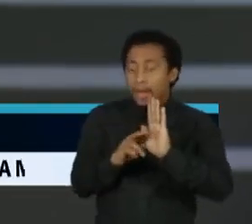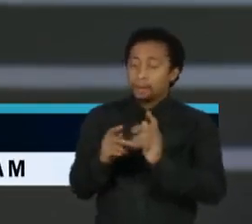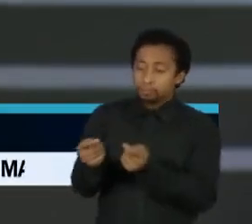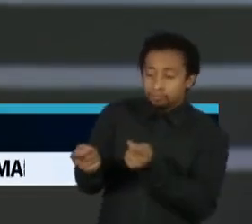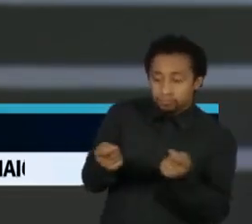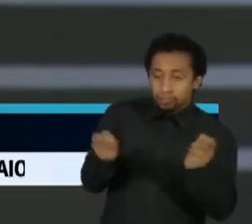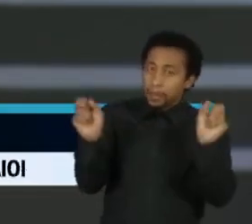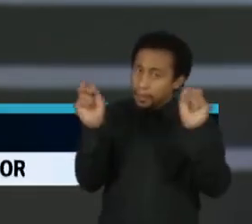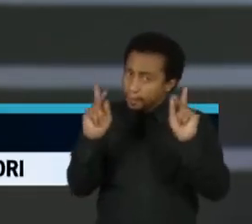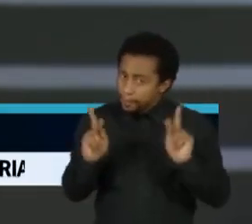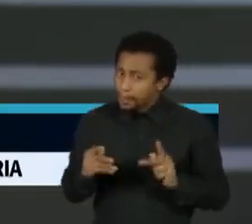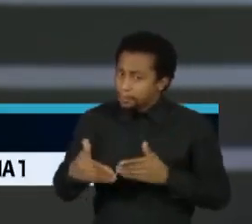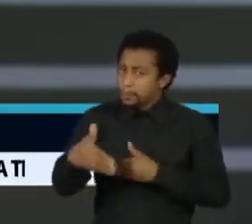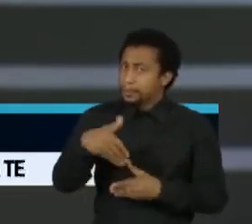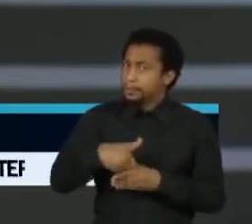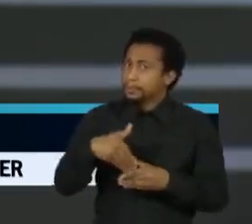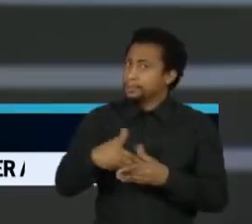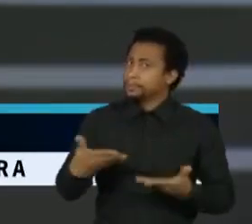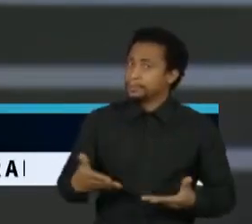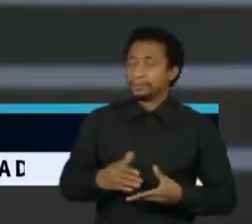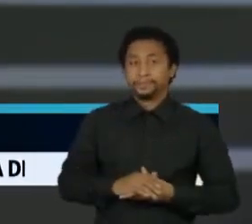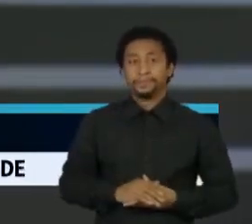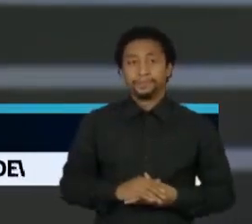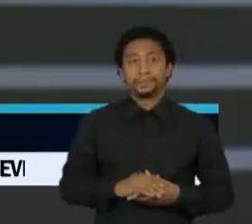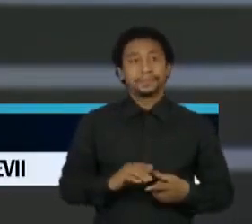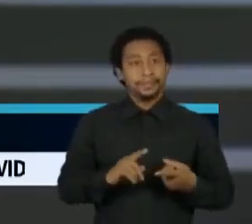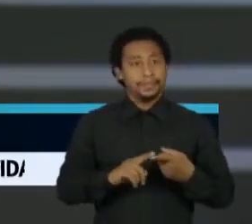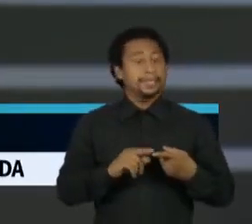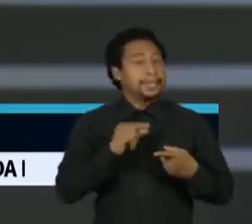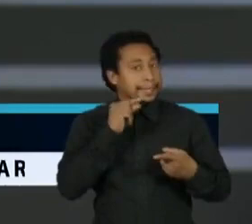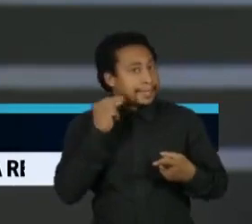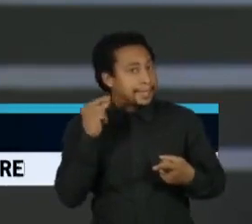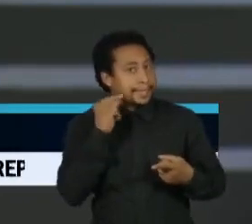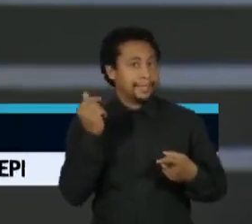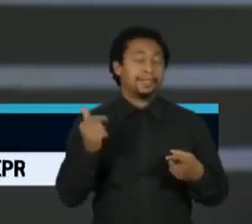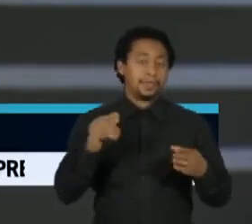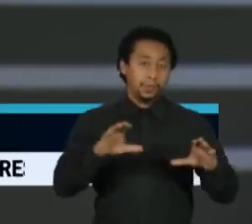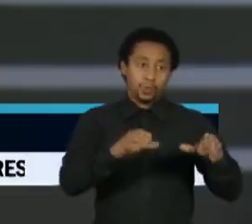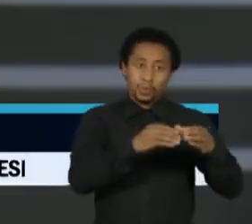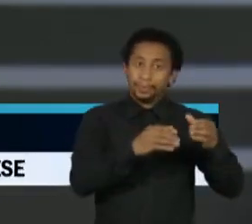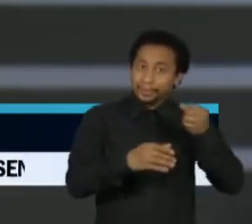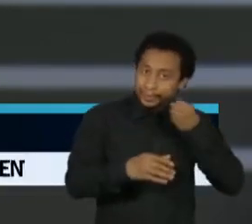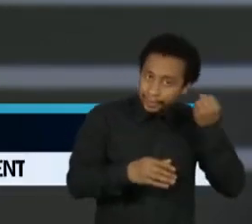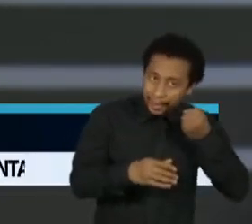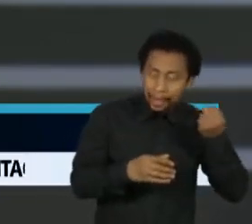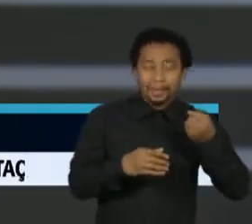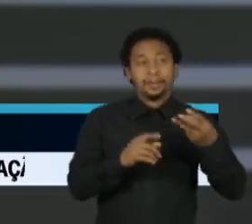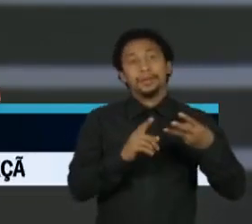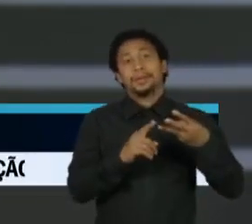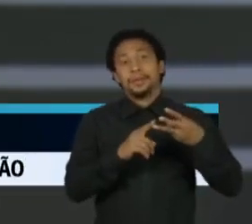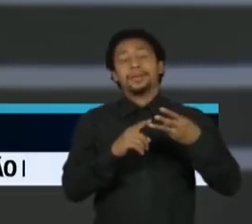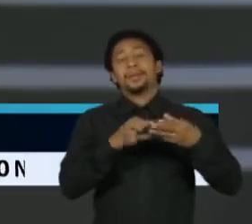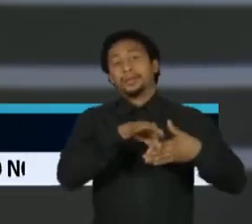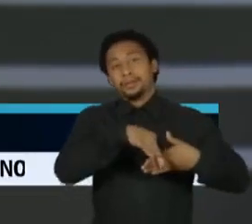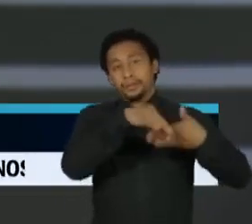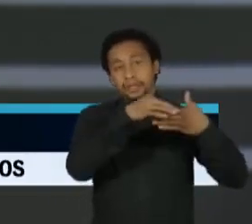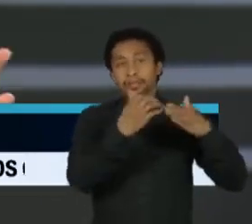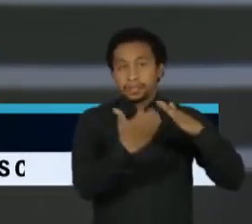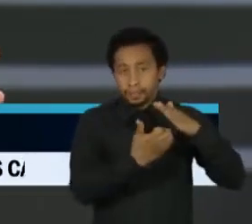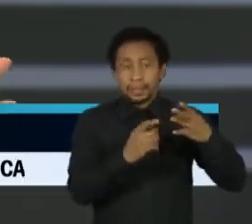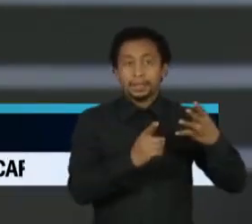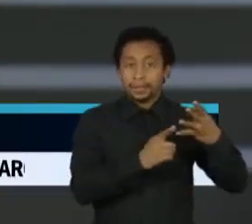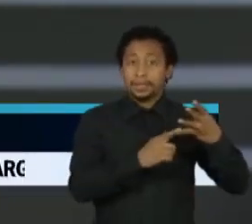Arthur Lira e boa parte da Câmara, inclusive a parte do Senado, algumas lideranças empresariais, lideranças religiosas,